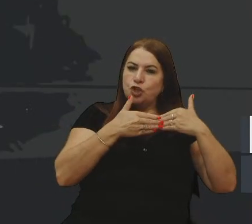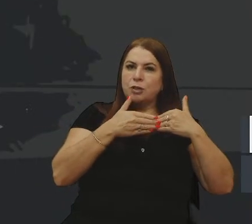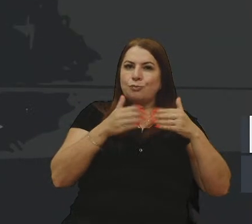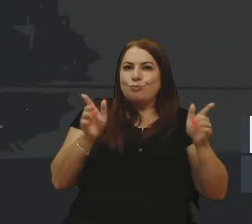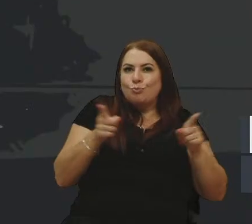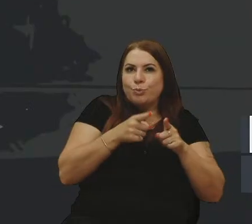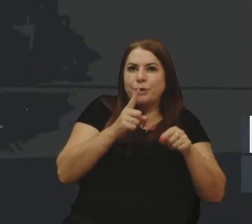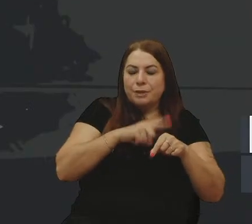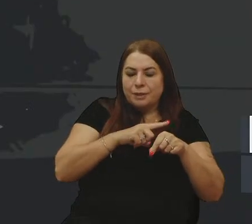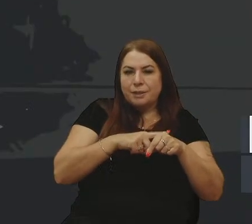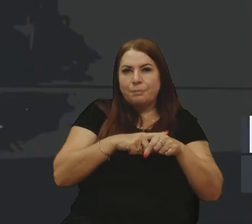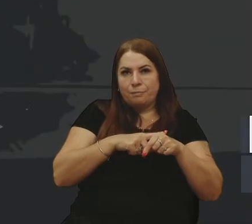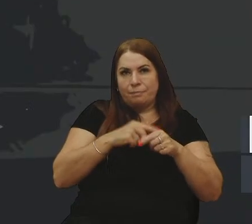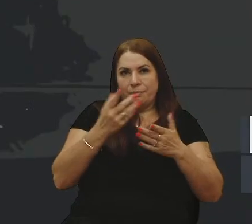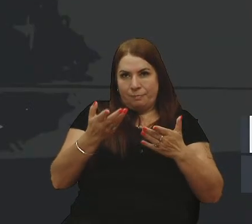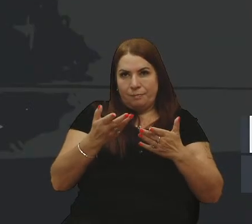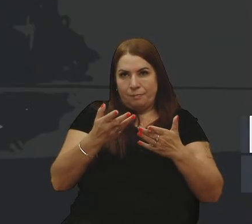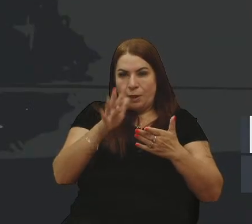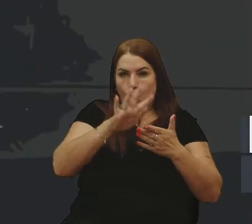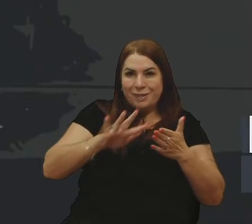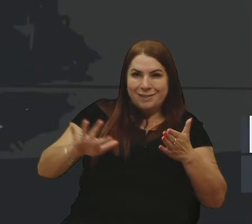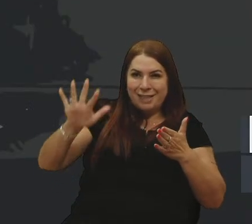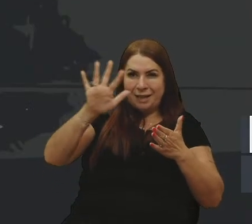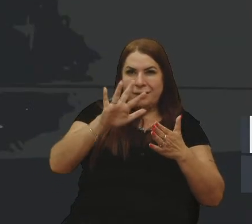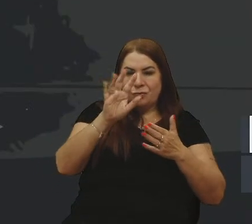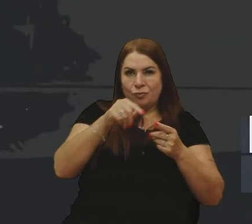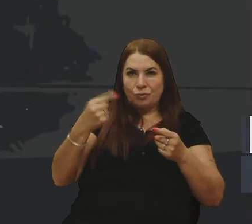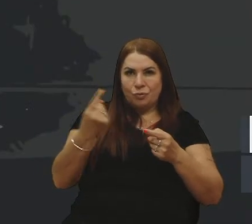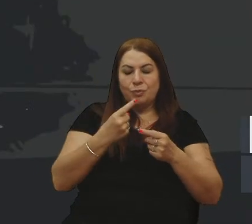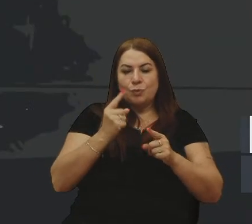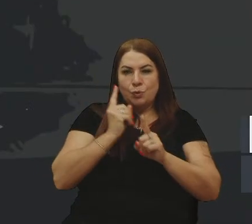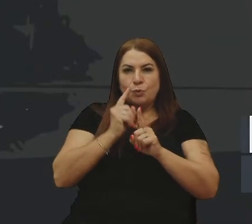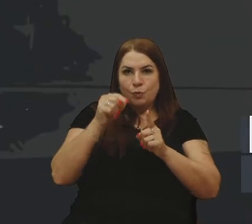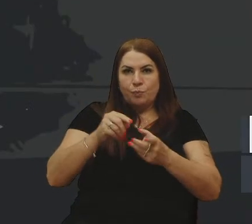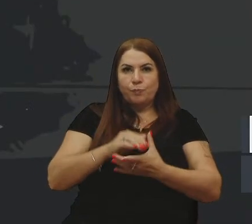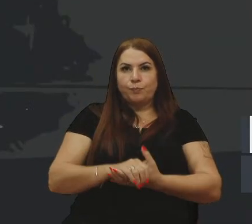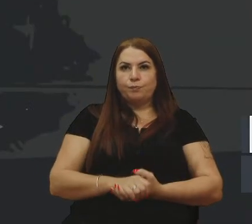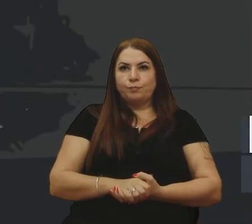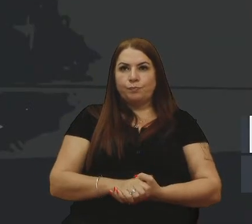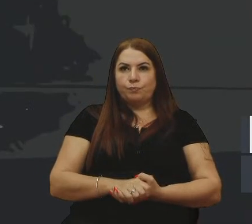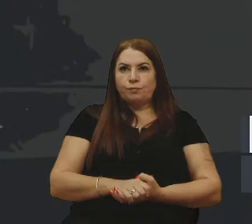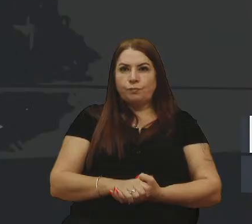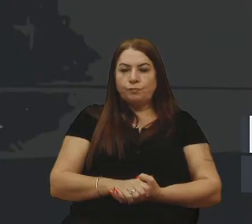de tempo. Tá? Então, esse é o cenário geral que a gente se encontra hoje.